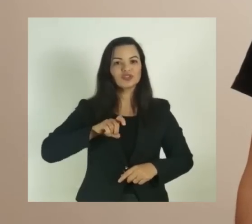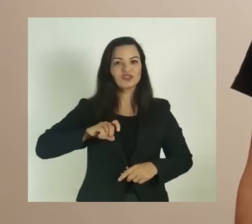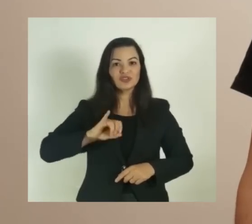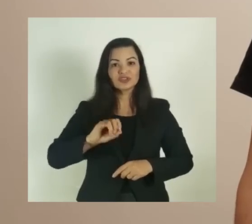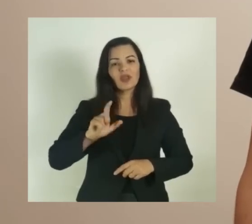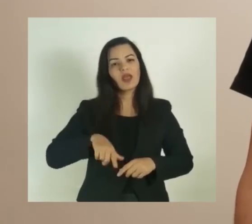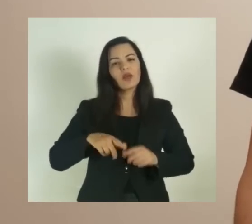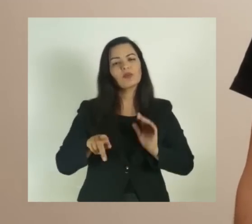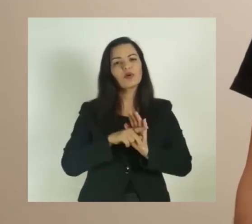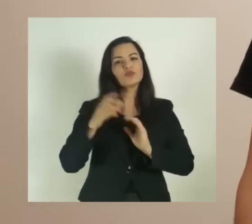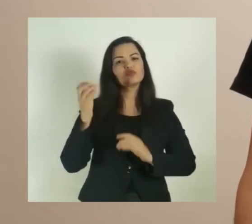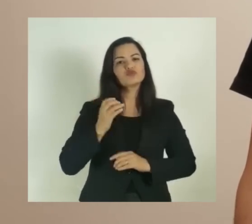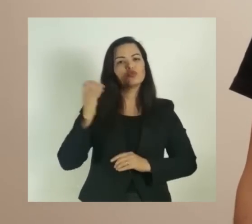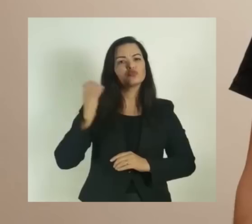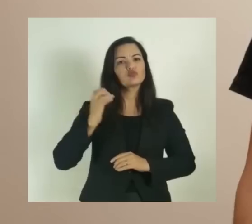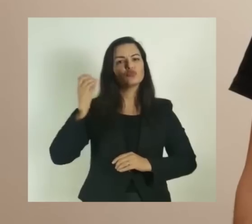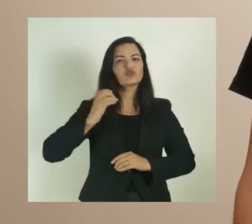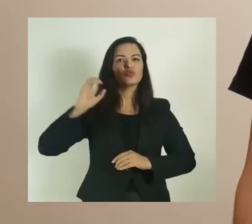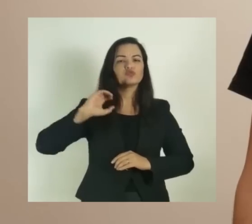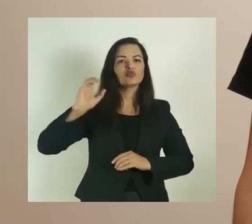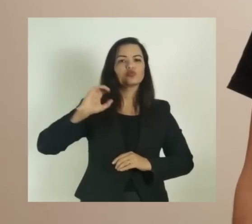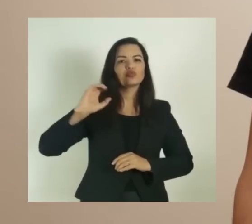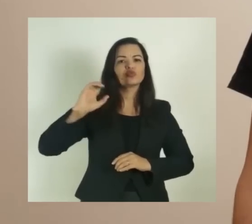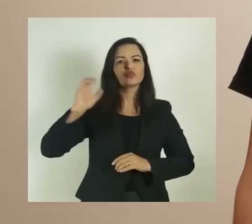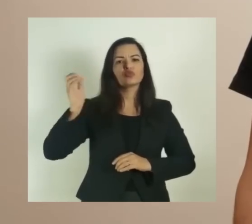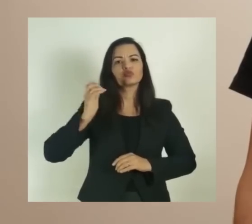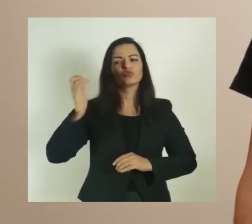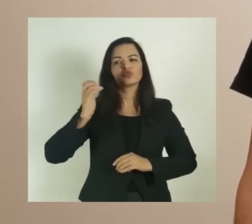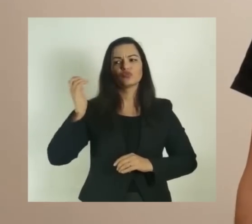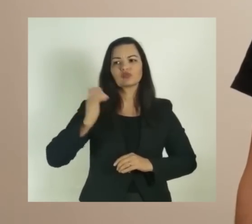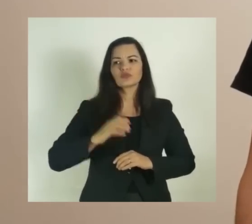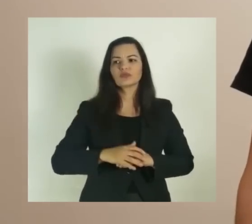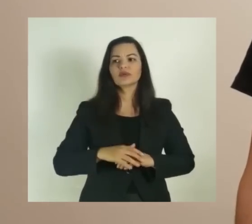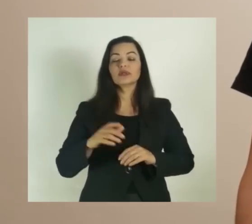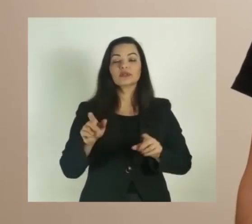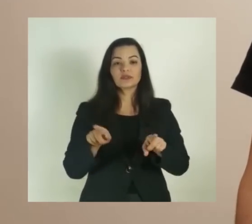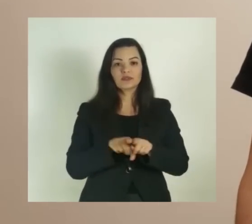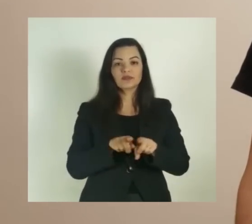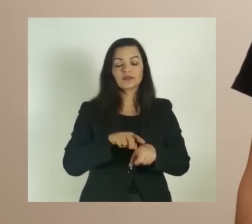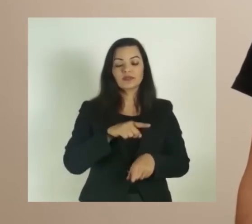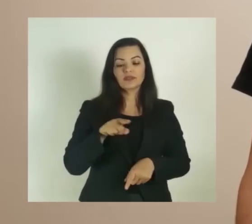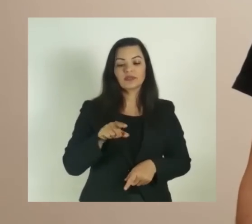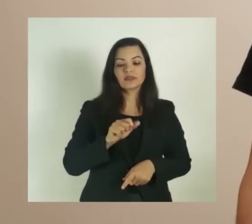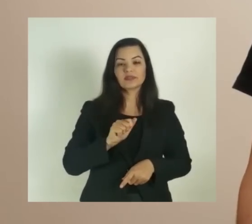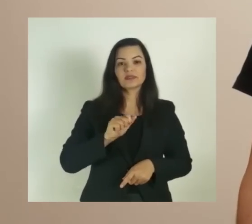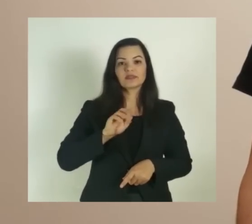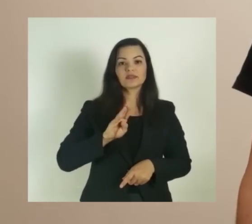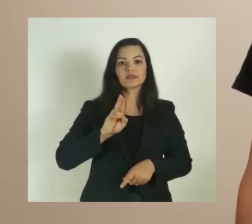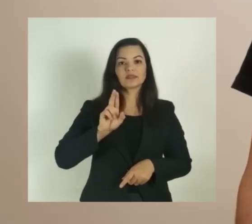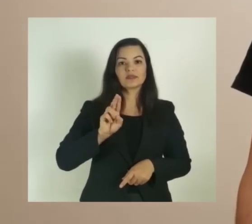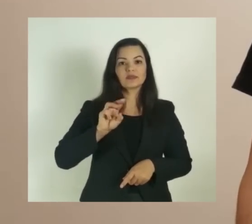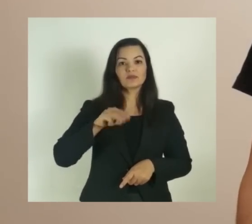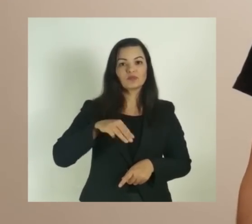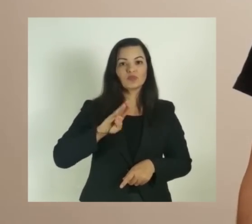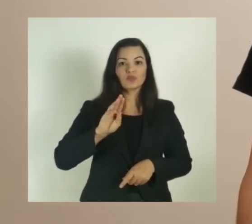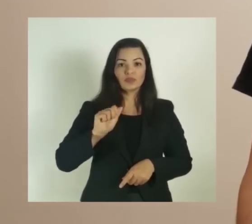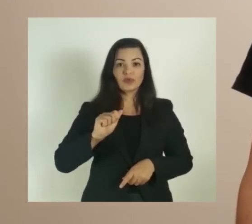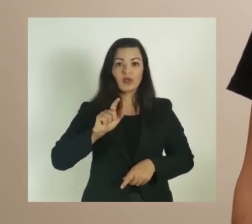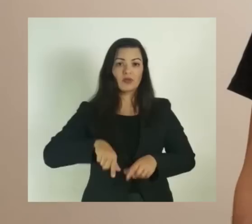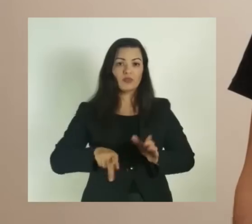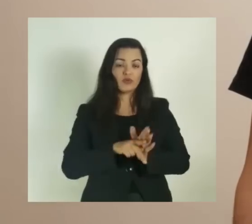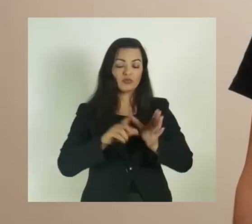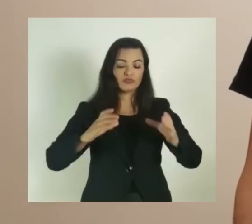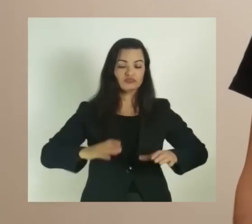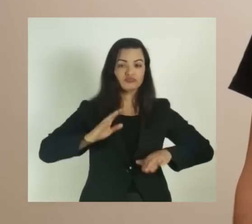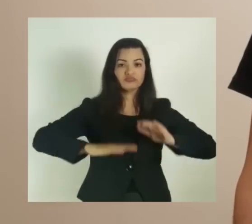chocalho onde se tem um pouco de arroz dentro dele, a zabumba, que é um tipo de tambor, o triângulo